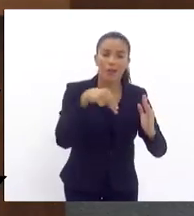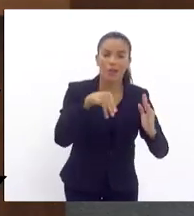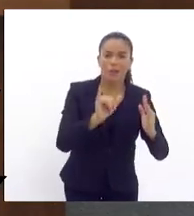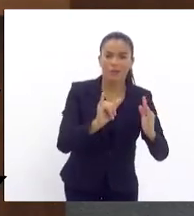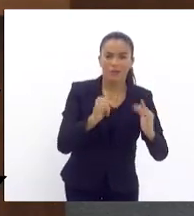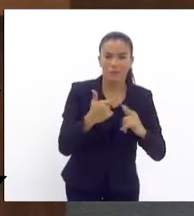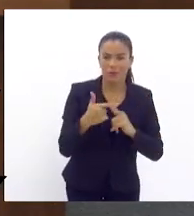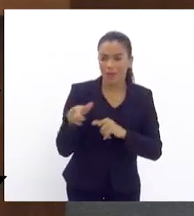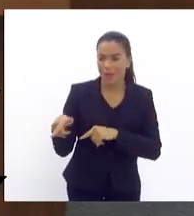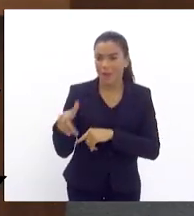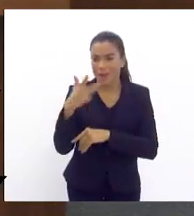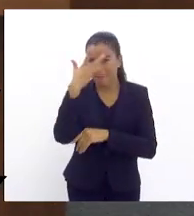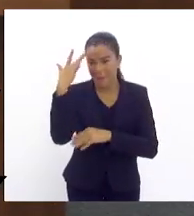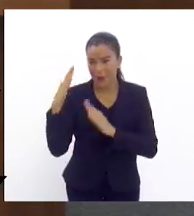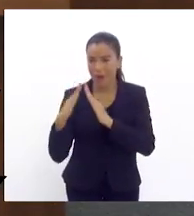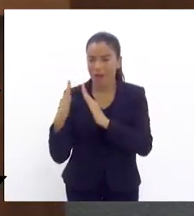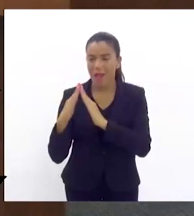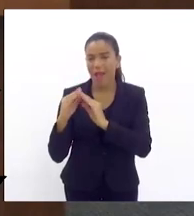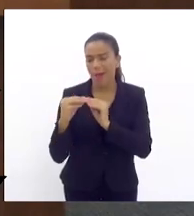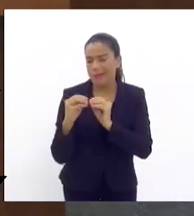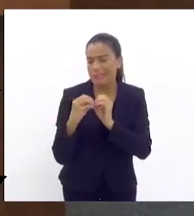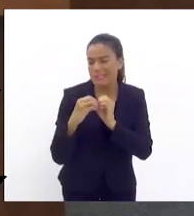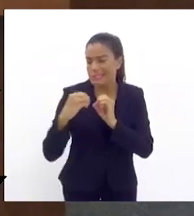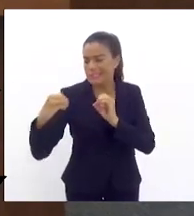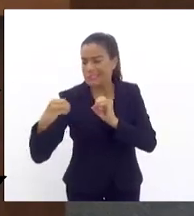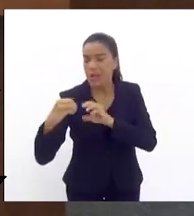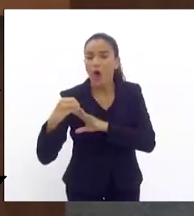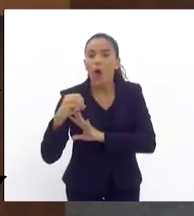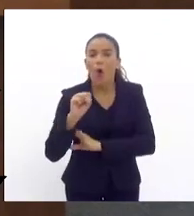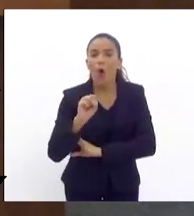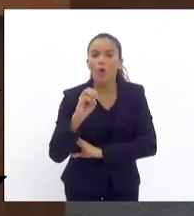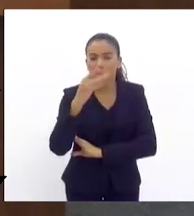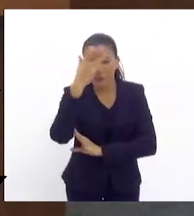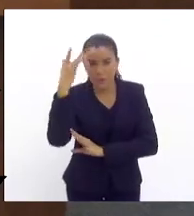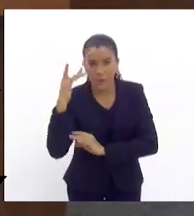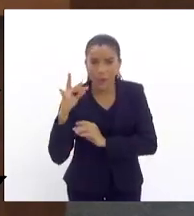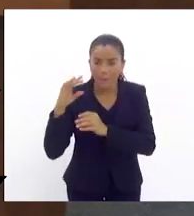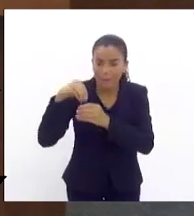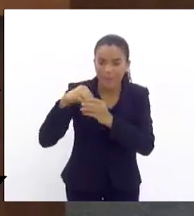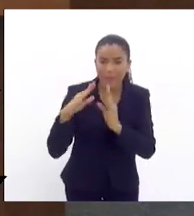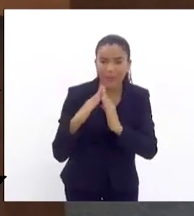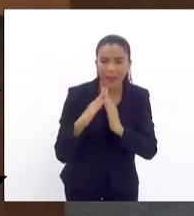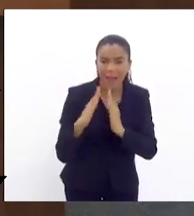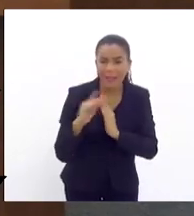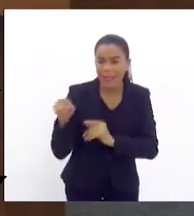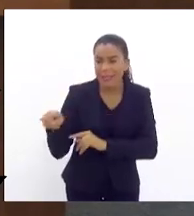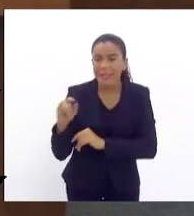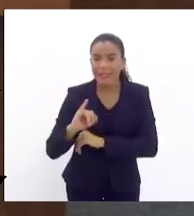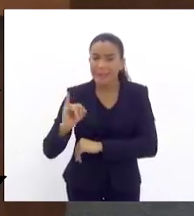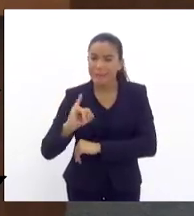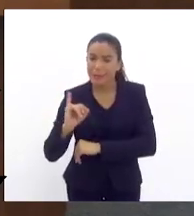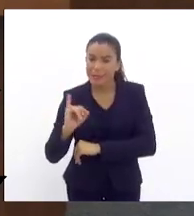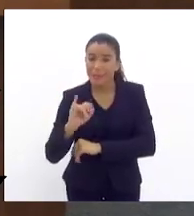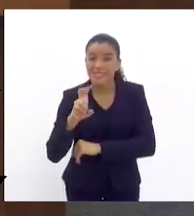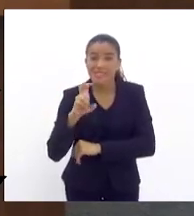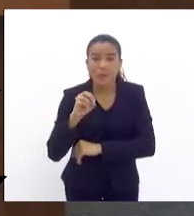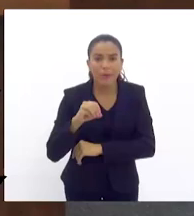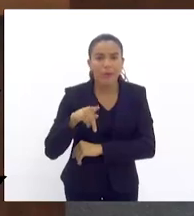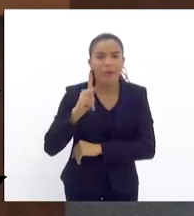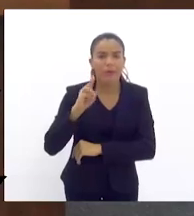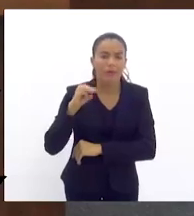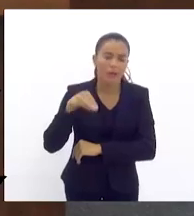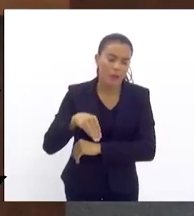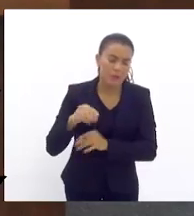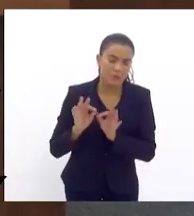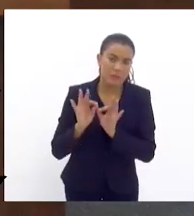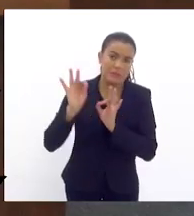quem está ao lado pode ser uma casa com um puxadinho onde moram 8 pessoas e a outra mora 2 pessoas só em Ipanema, 50 quilômetros de distância. Ninguém precisa